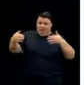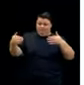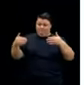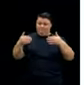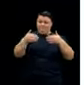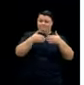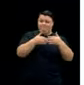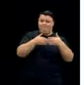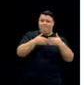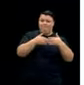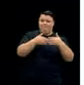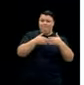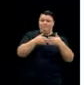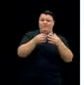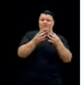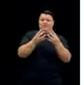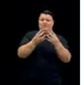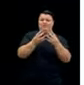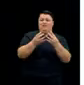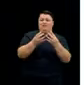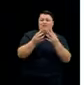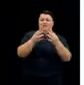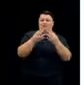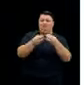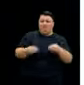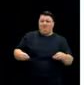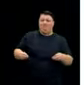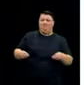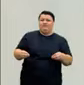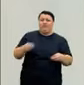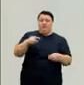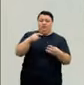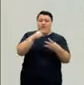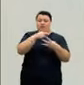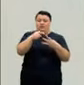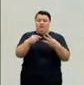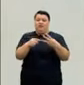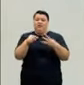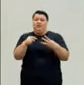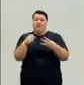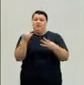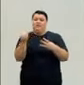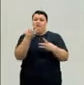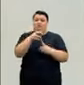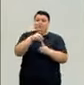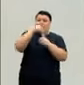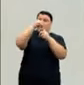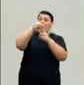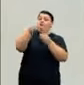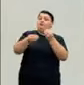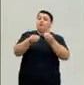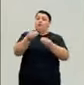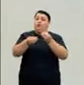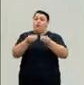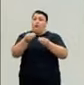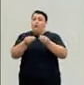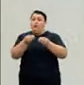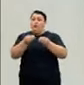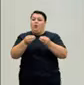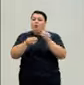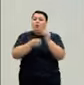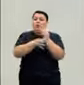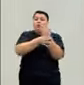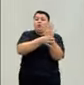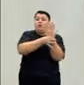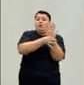vai levá-lo à destruição. Então, essas são as três formas principais, né, de atuação dos anticorpos,